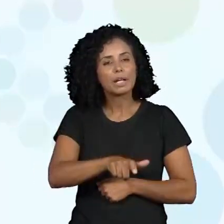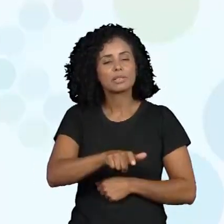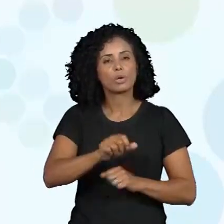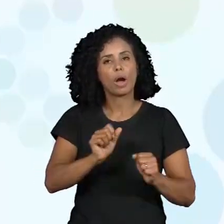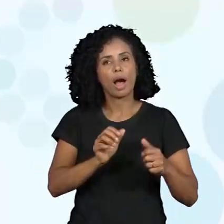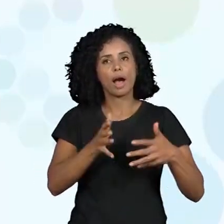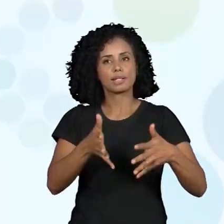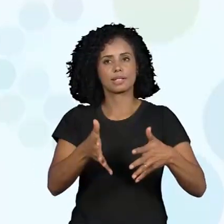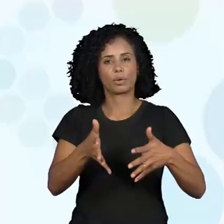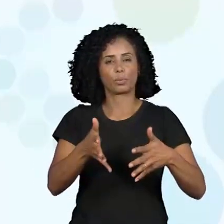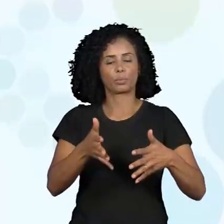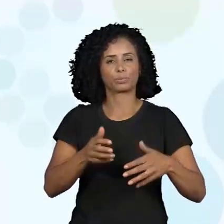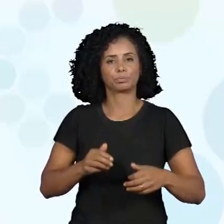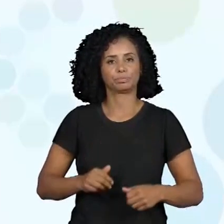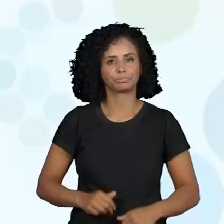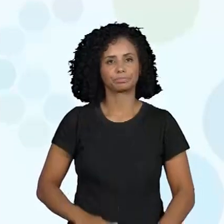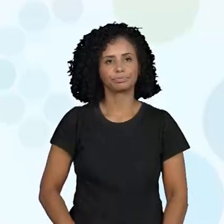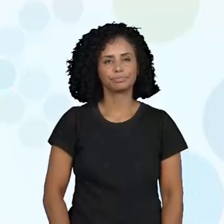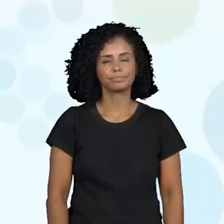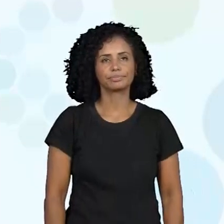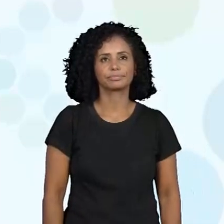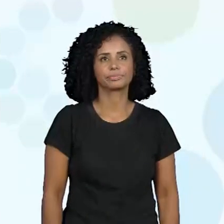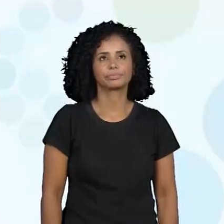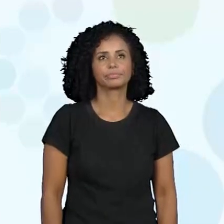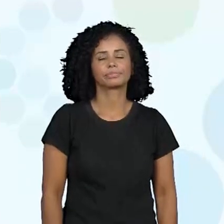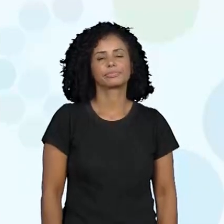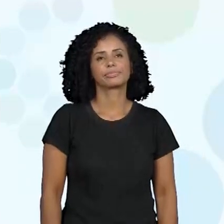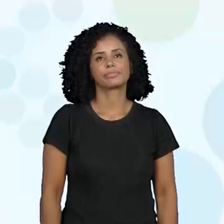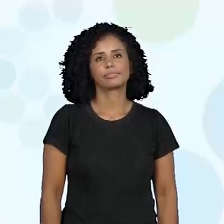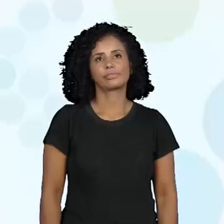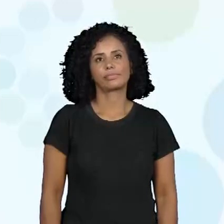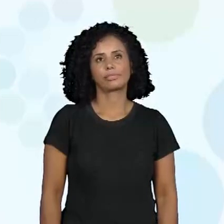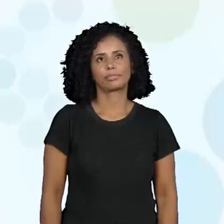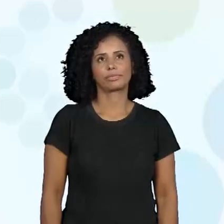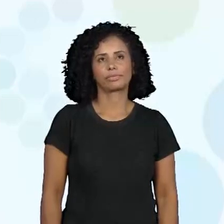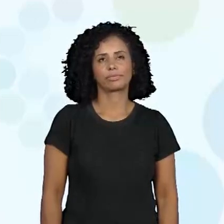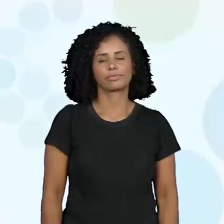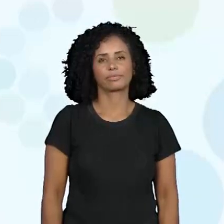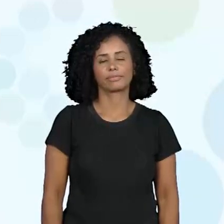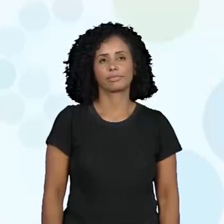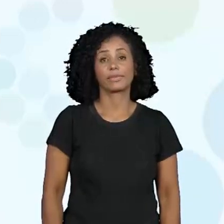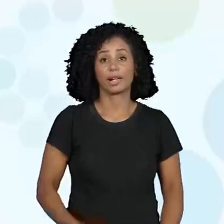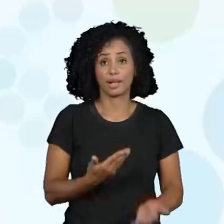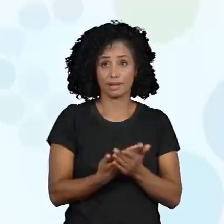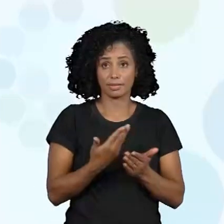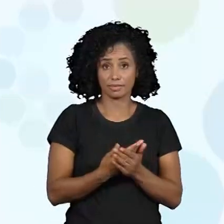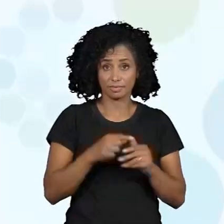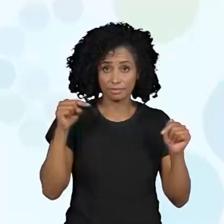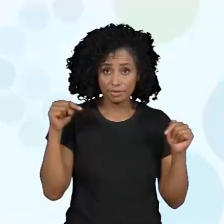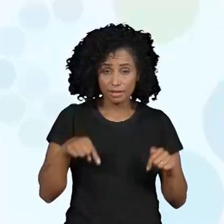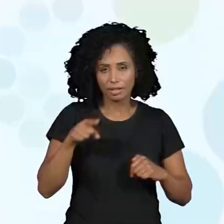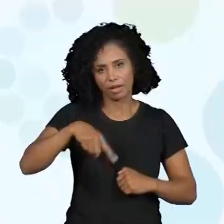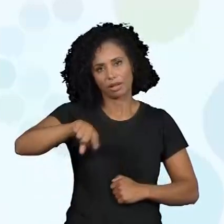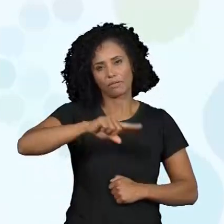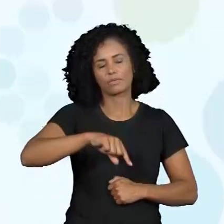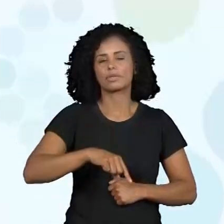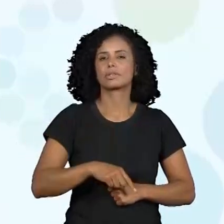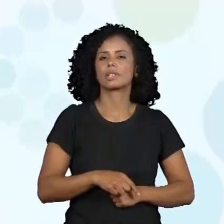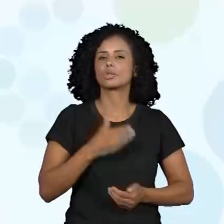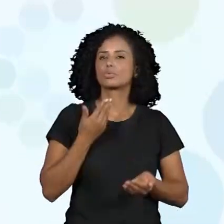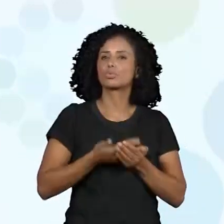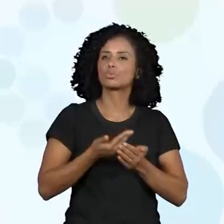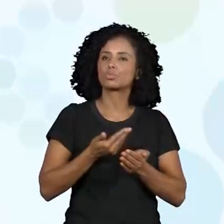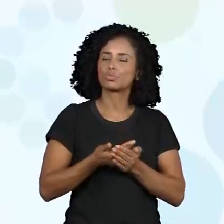aquela ação E aí e Nesta aula trabalharemos com